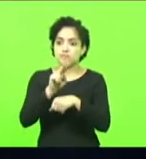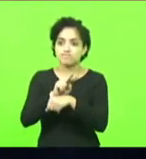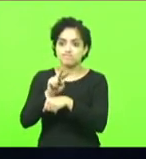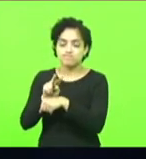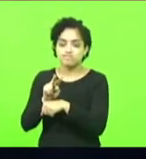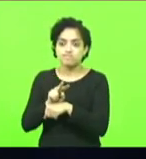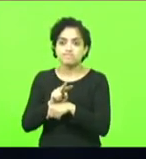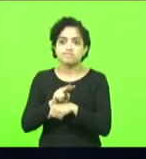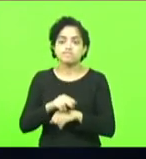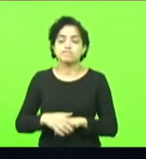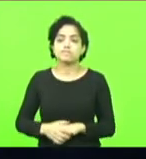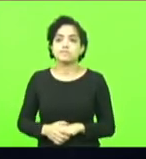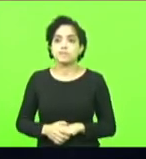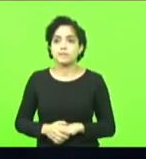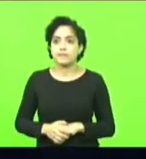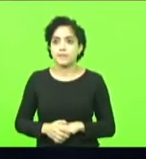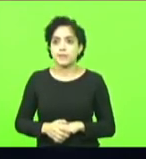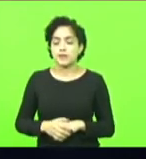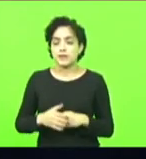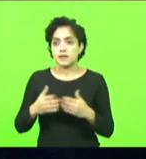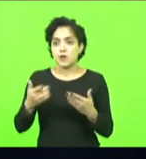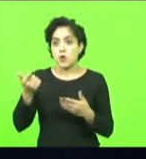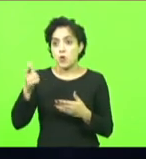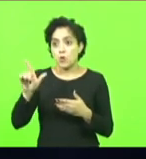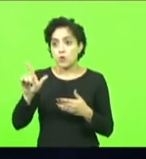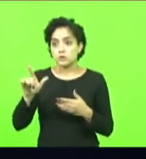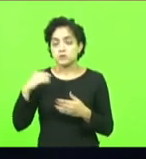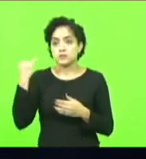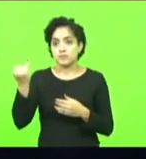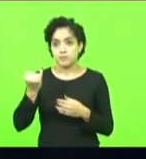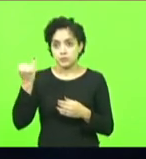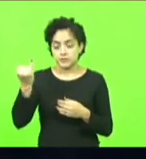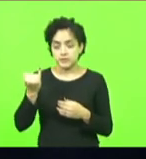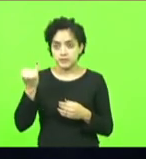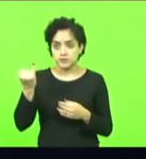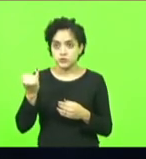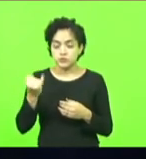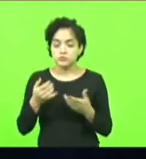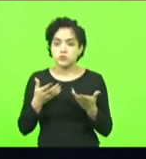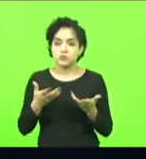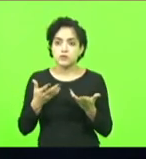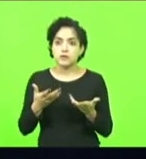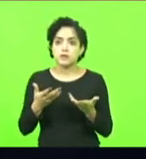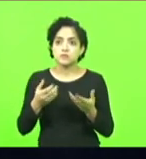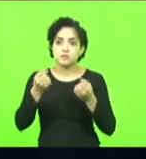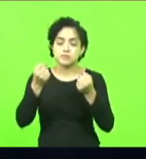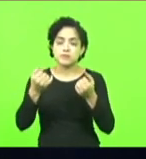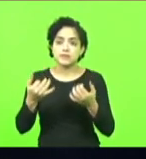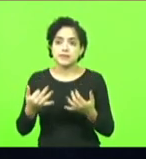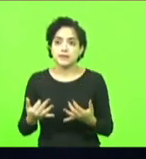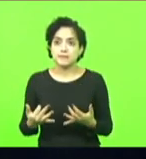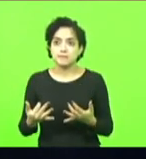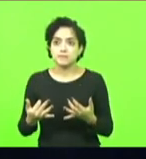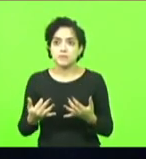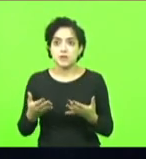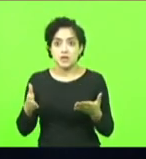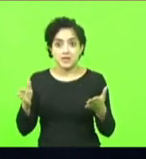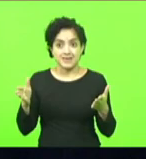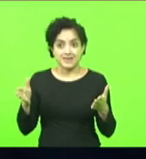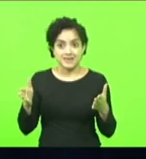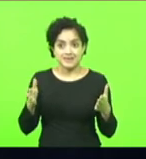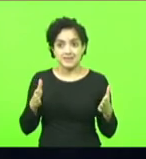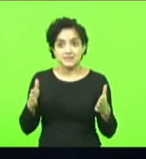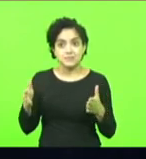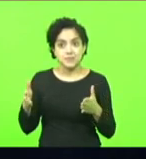patrimônio. Outra questão importante que eu quero aqui ressaltar, só neste ano